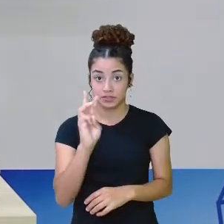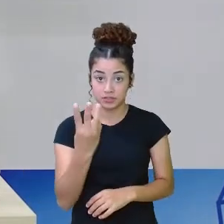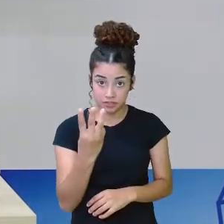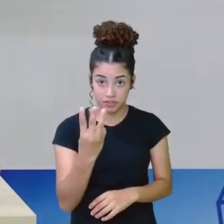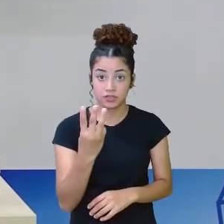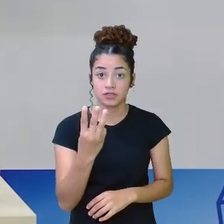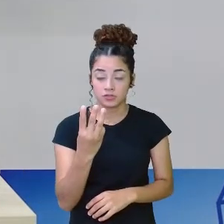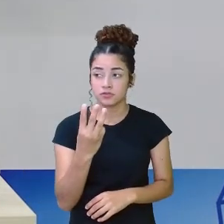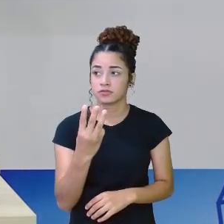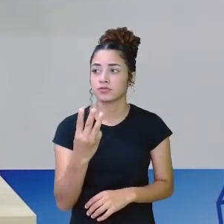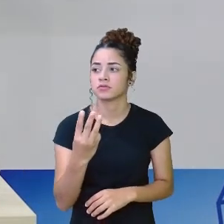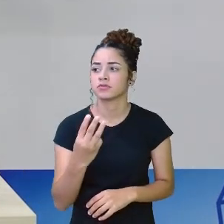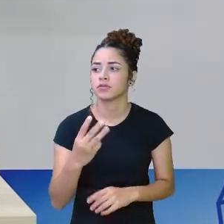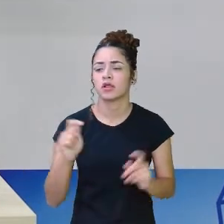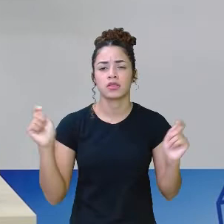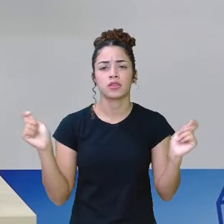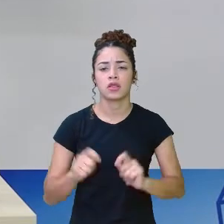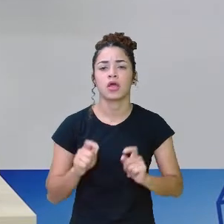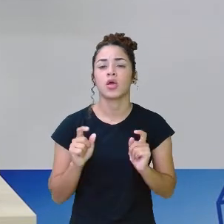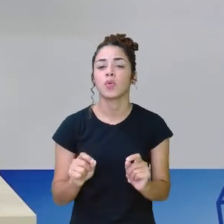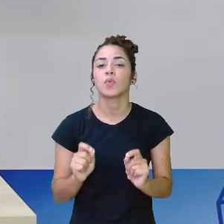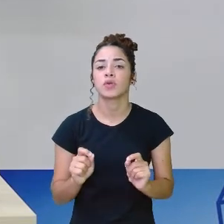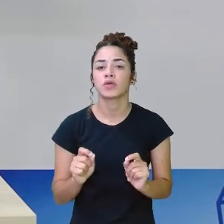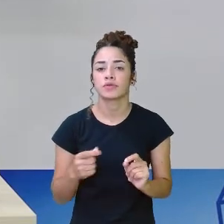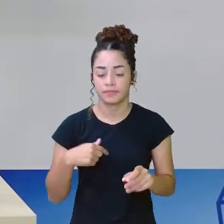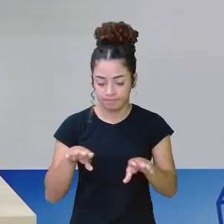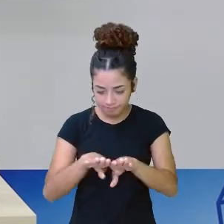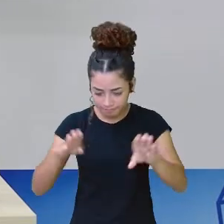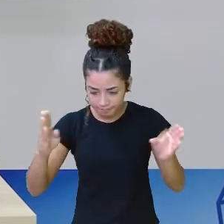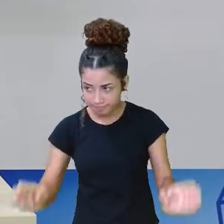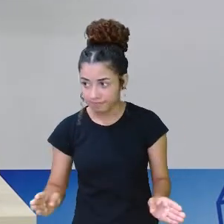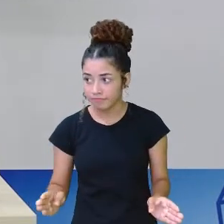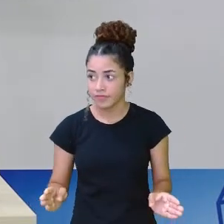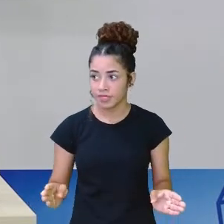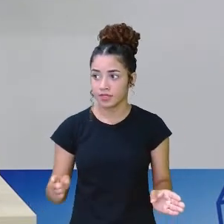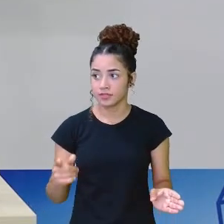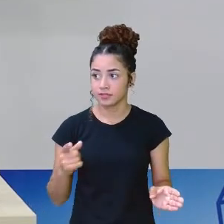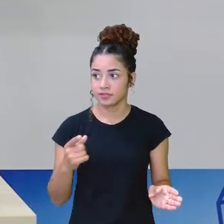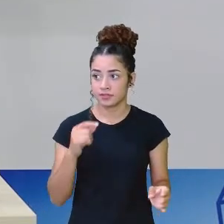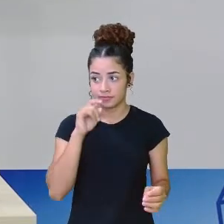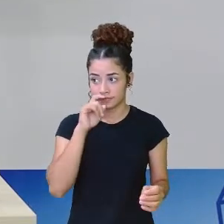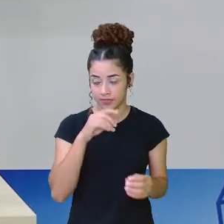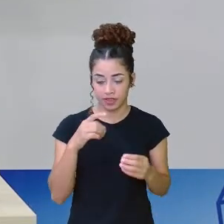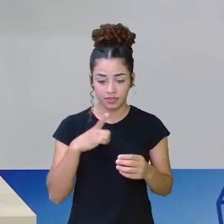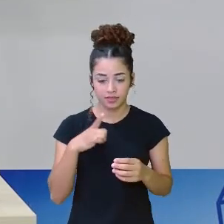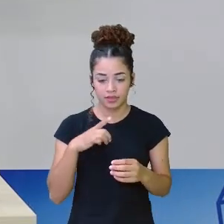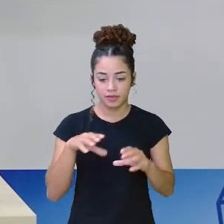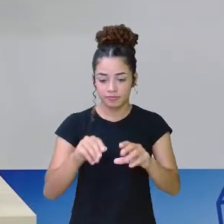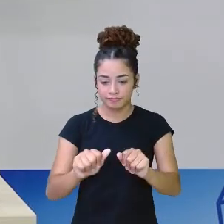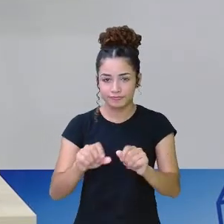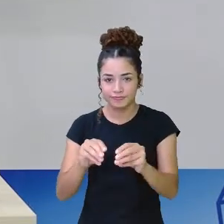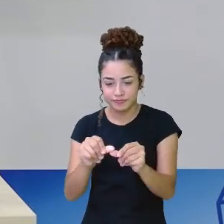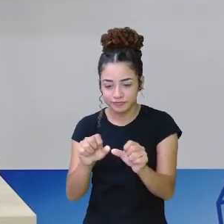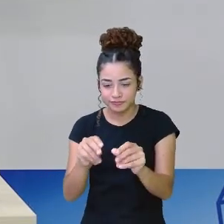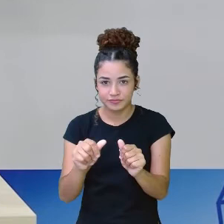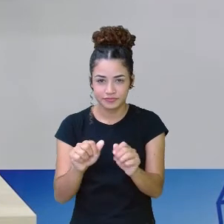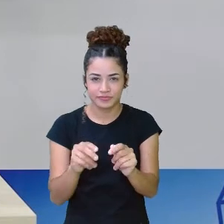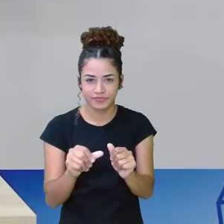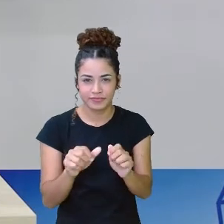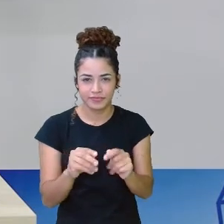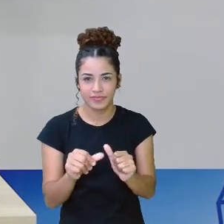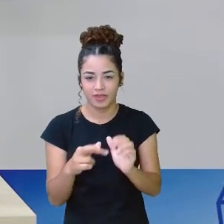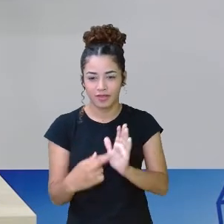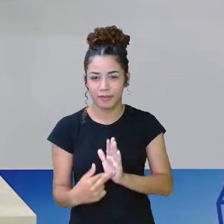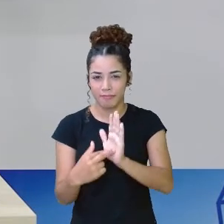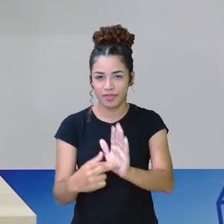poderia fazer, inclusive, aqui na mesa. Trouxe, lógico, as minhas massinhas para